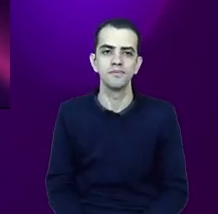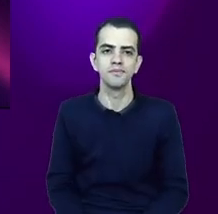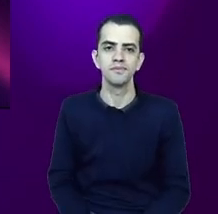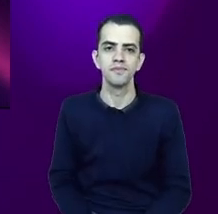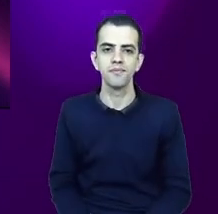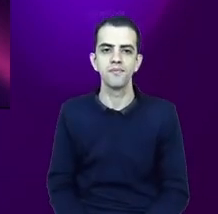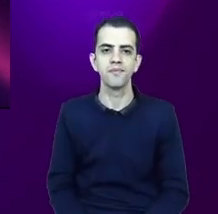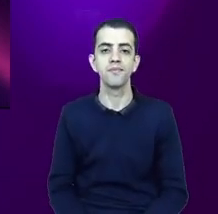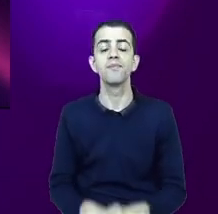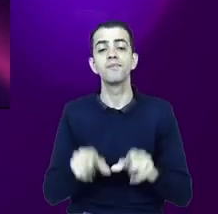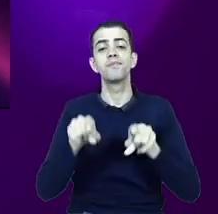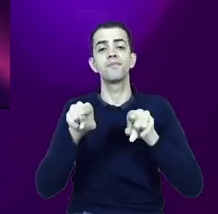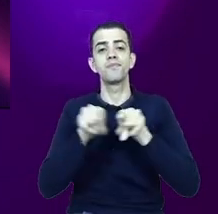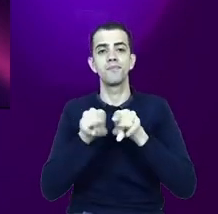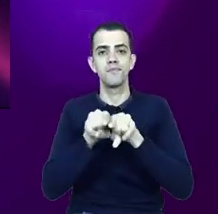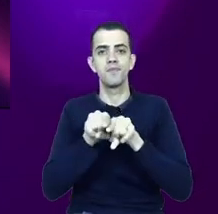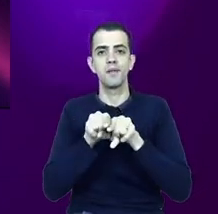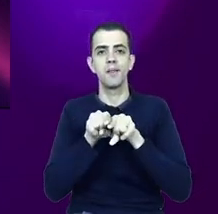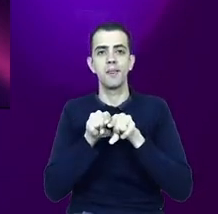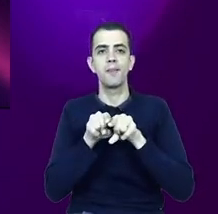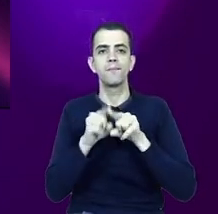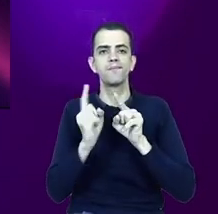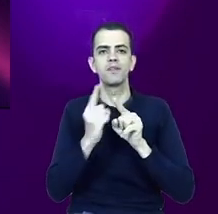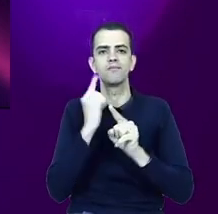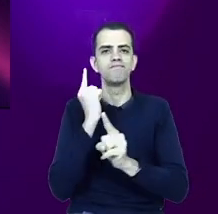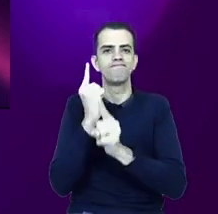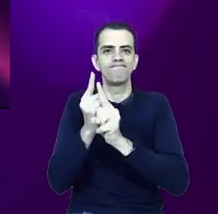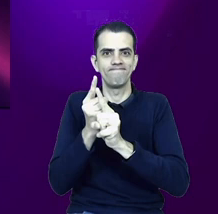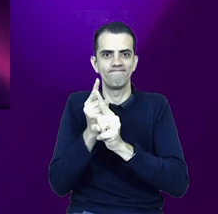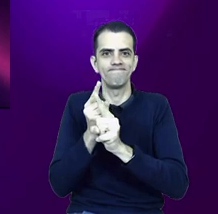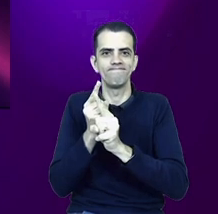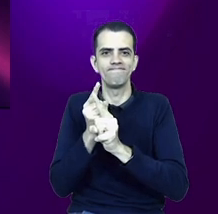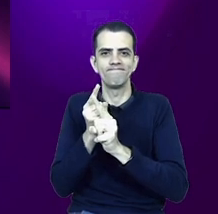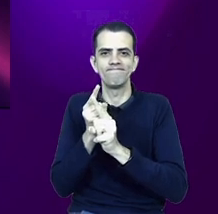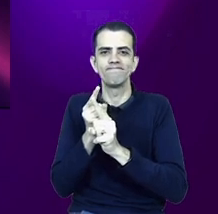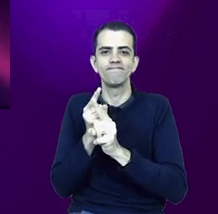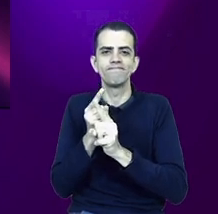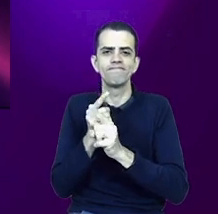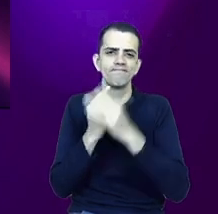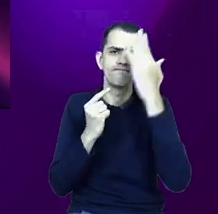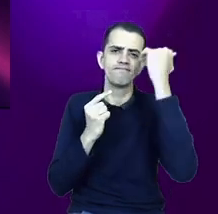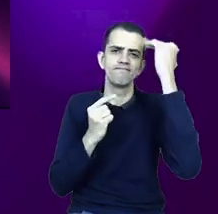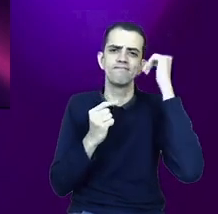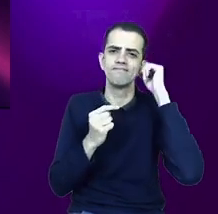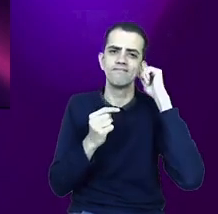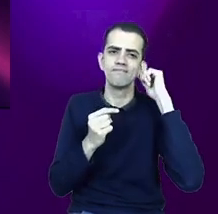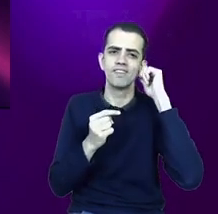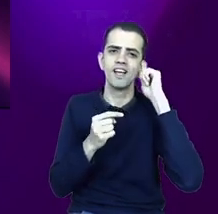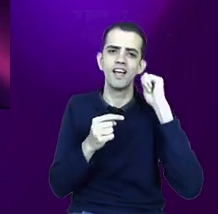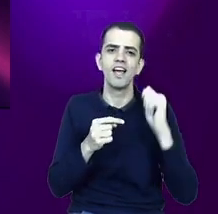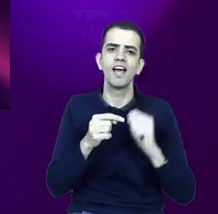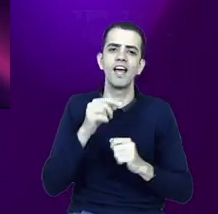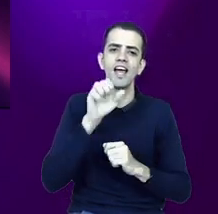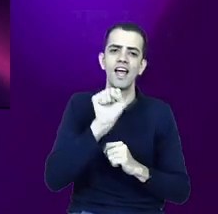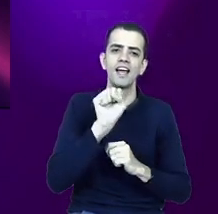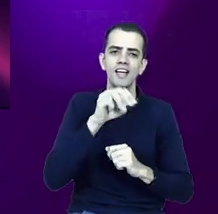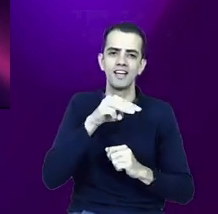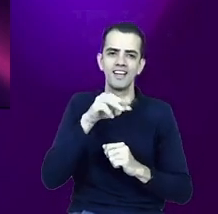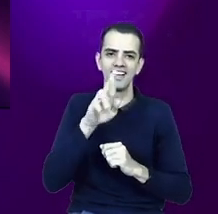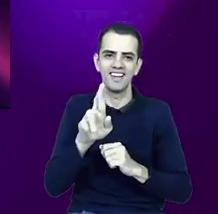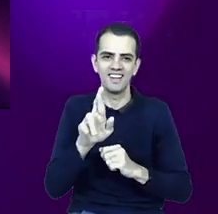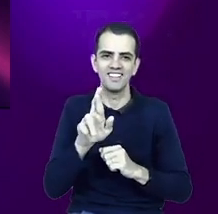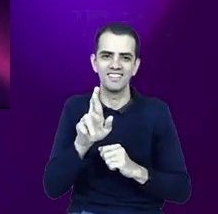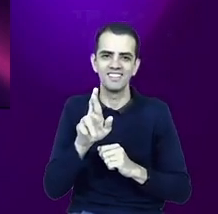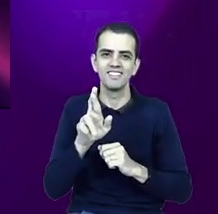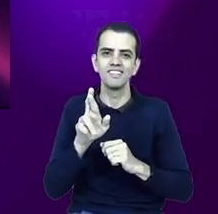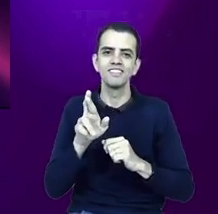No tocante a esse conceito, surgiu, claro, a demanda de, se a extensão da ressecção é importante, por que não